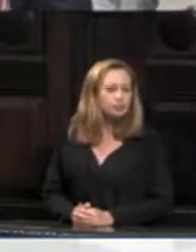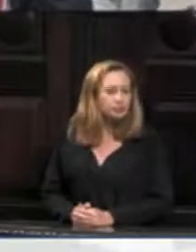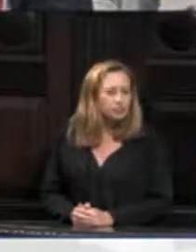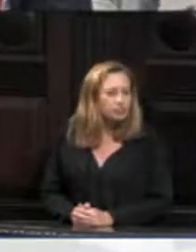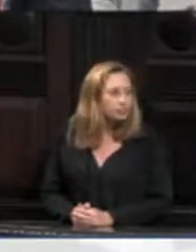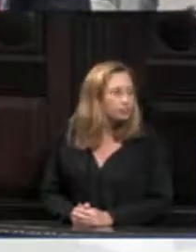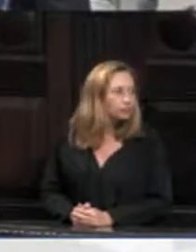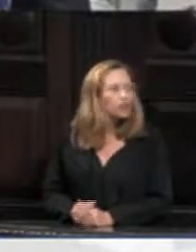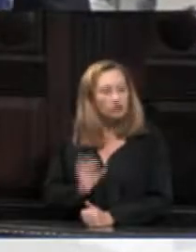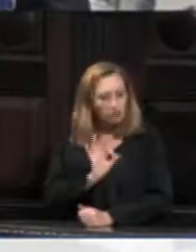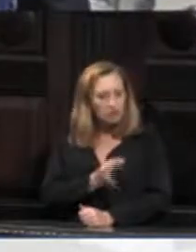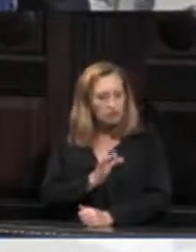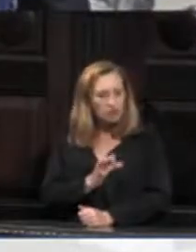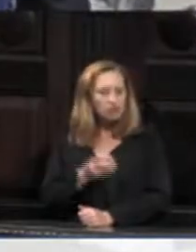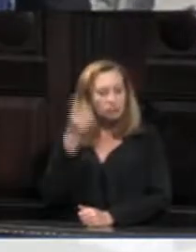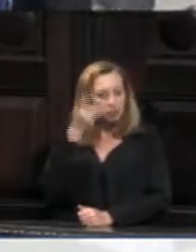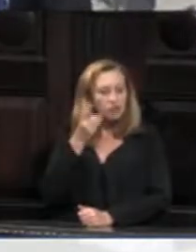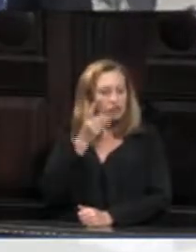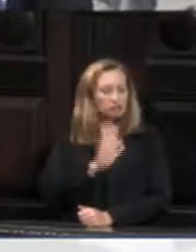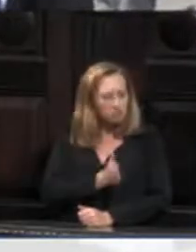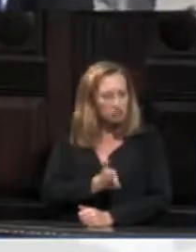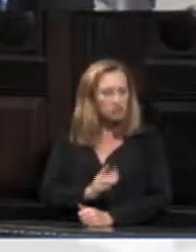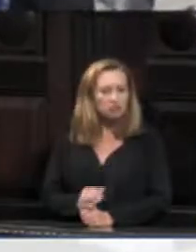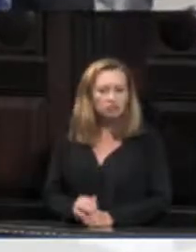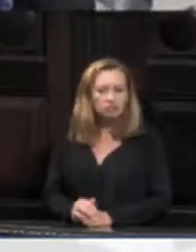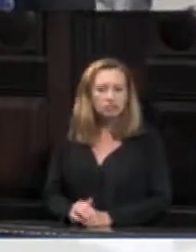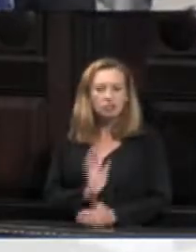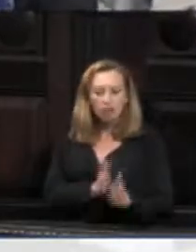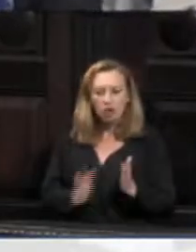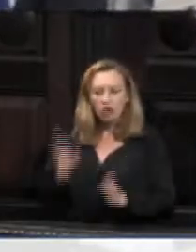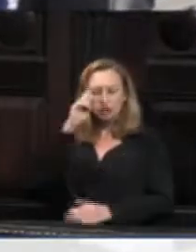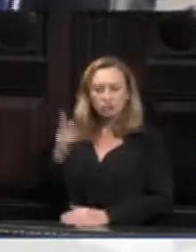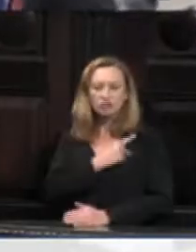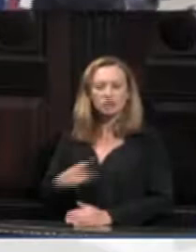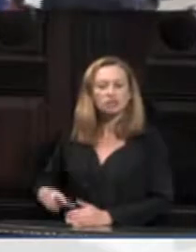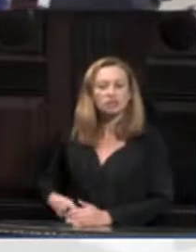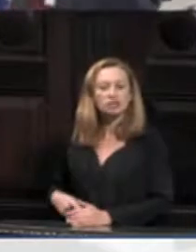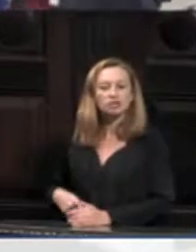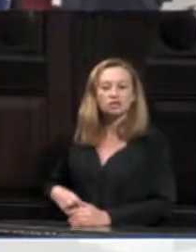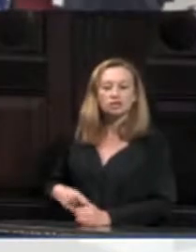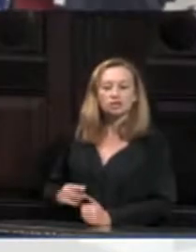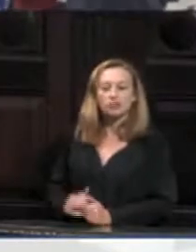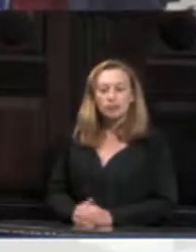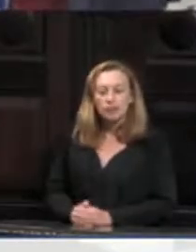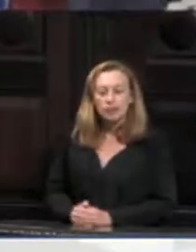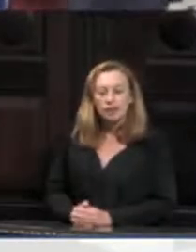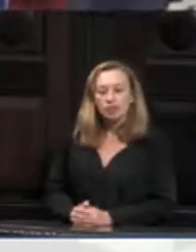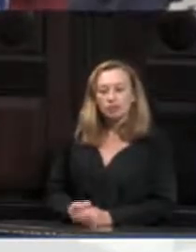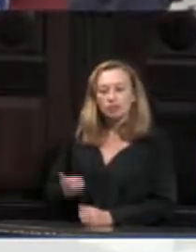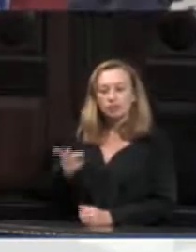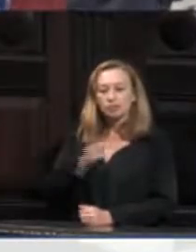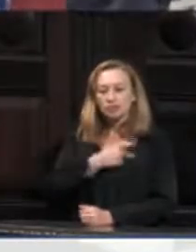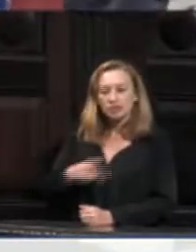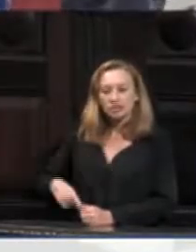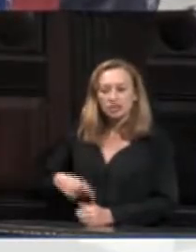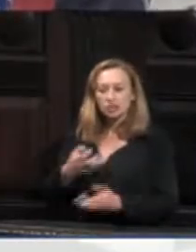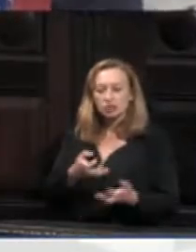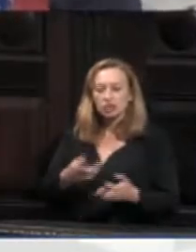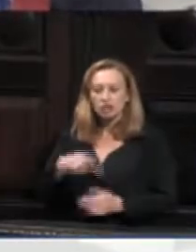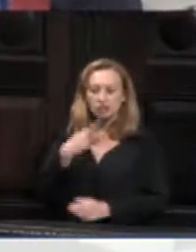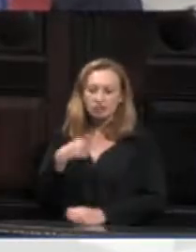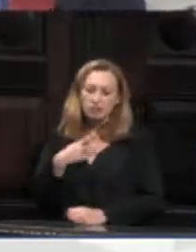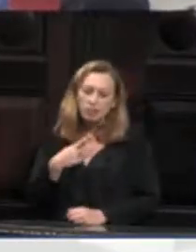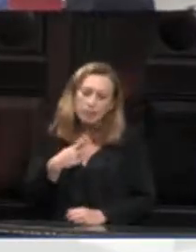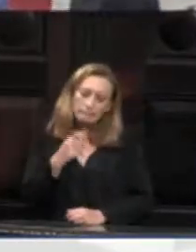Está claro, deputado Luiz. É só para justificar. Pela ordem, presidente. Deputado Carlos Osório. Presidente, eu queria louvar o seu